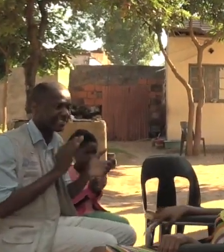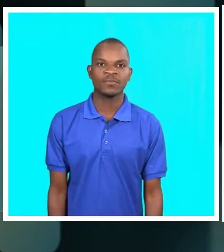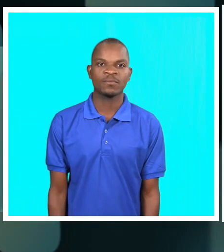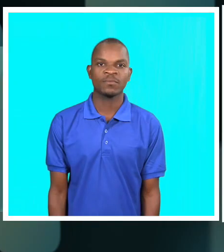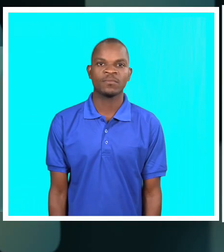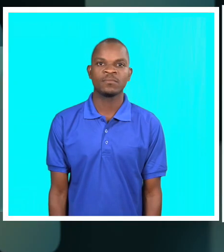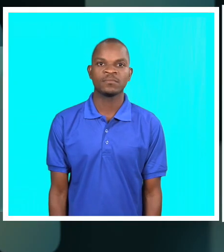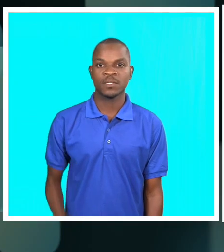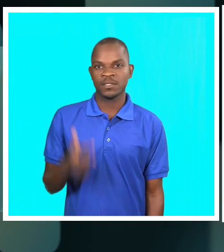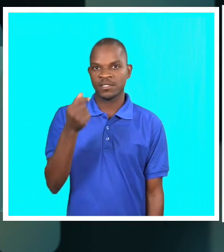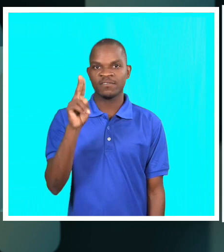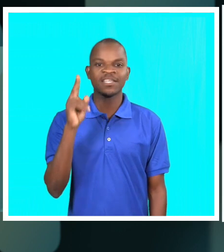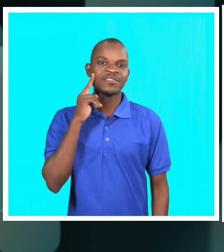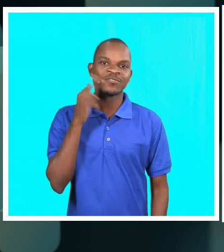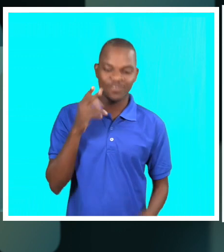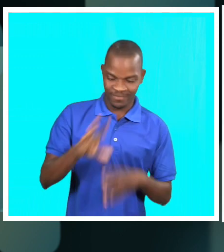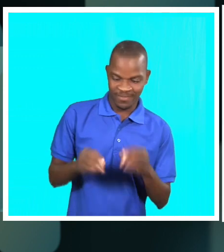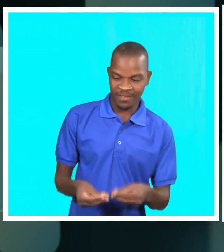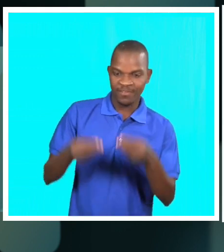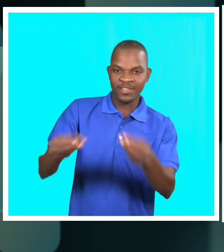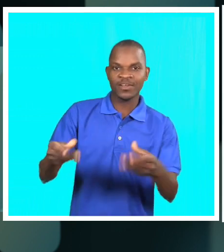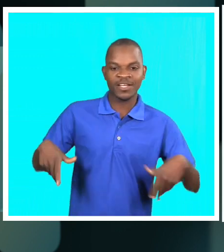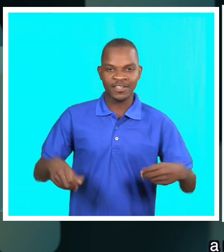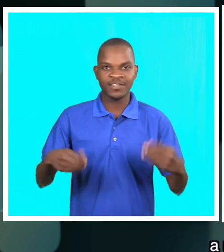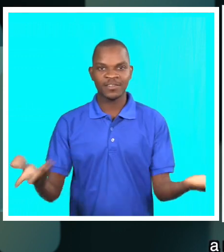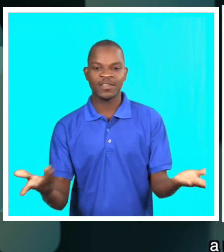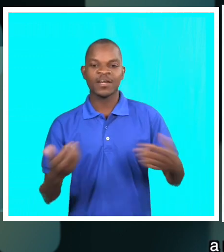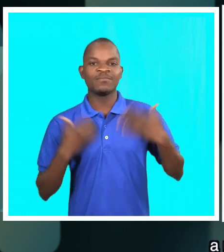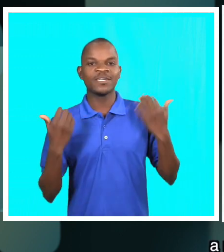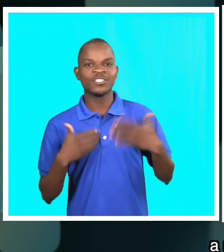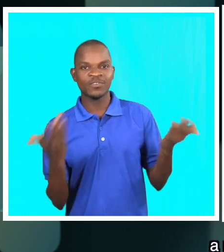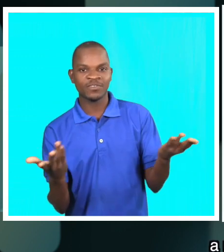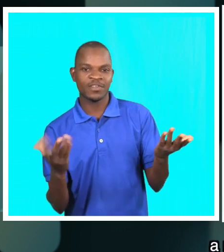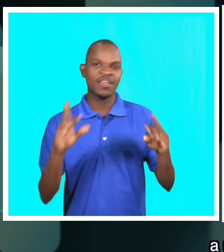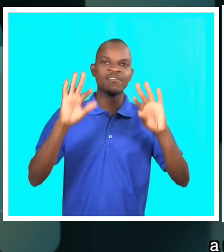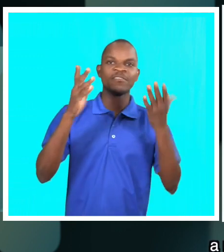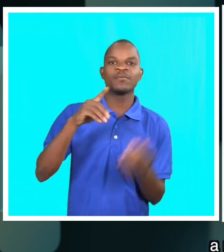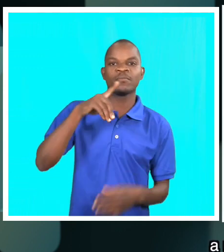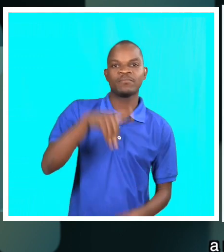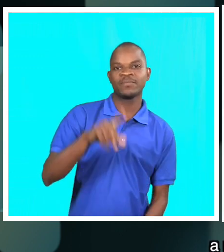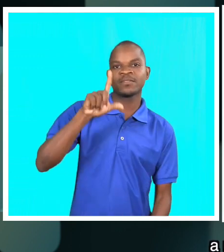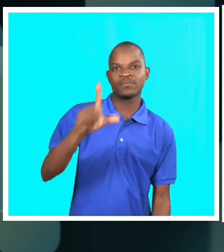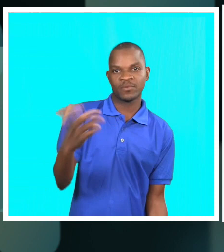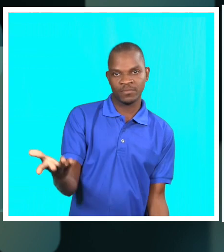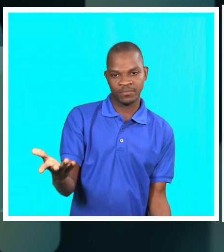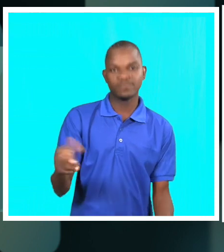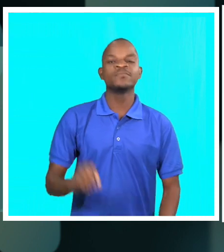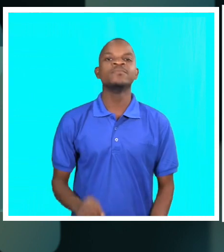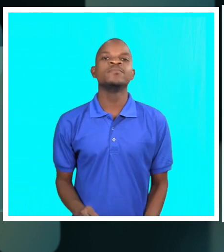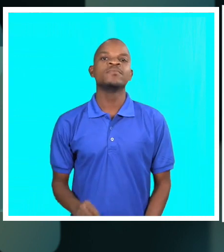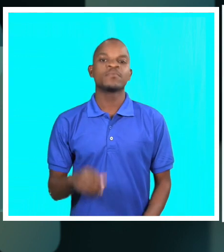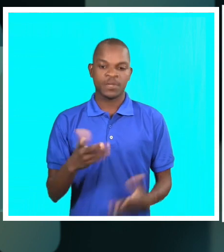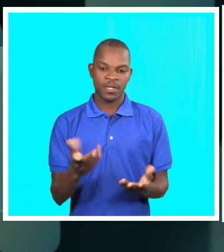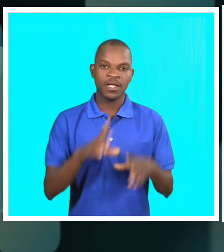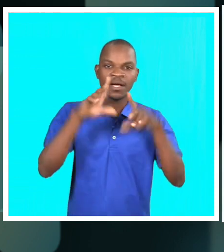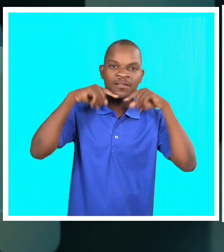A TV Surdo ofereceu uma cadeira de rodas a uma jovem residente no bairro Patrício Lumumba para